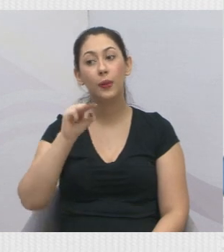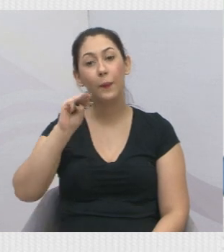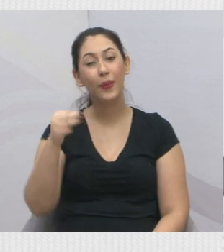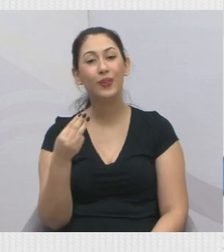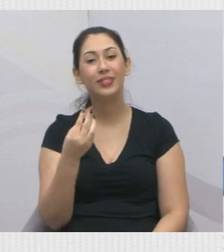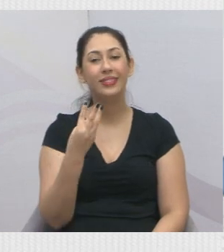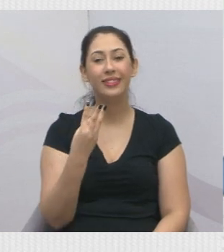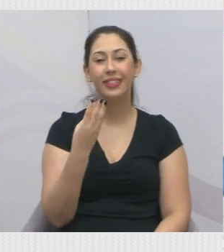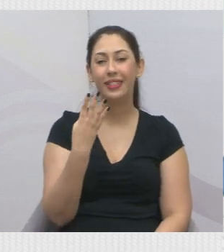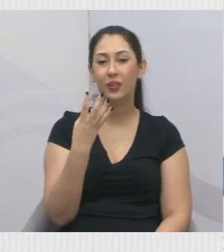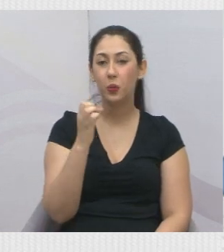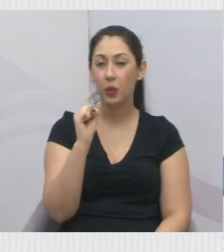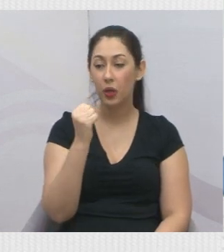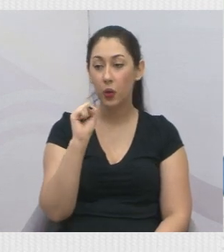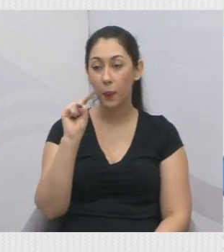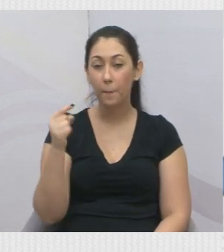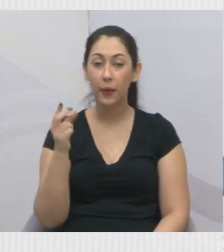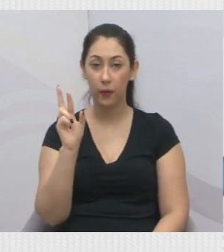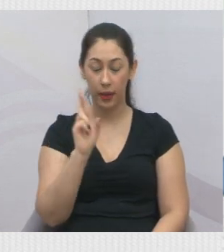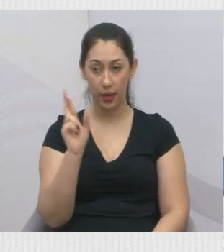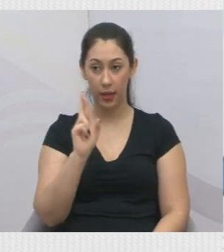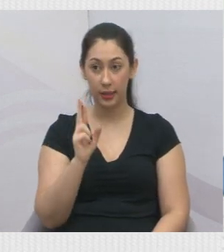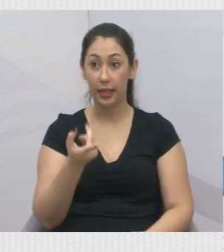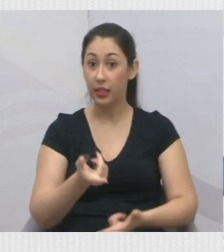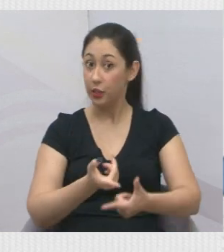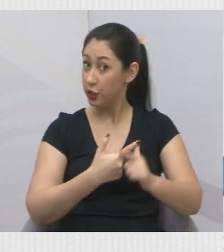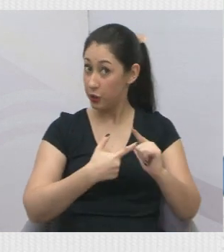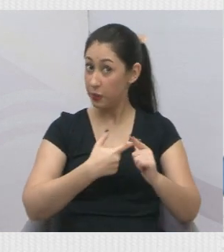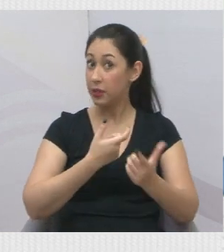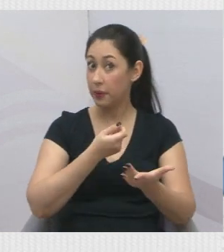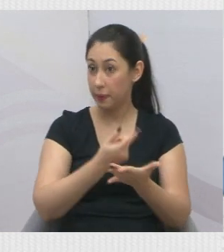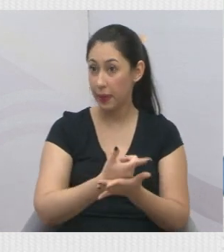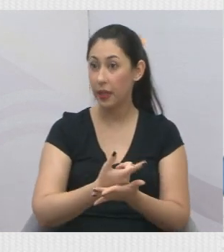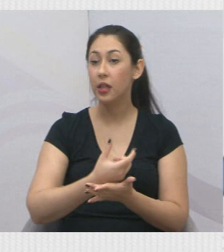R$ 1.011.348.000, da qual as despesas pagas no período foi de